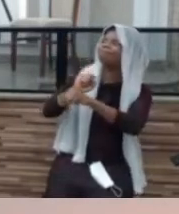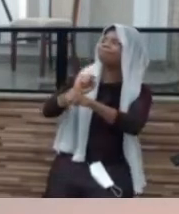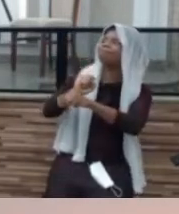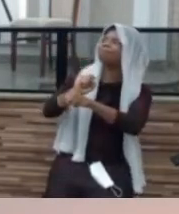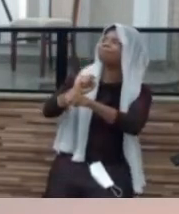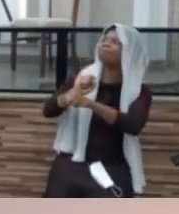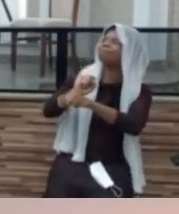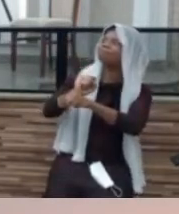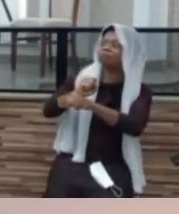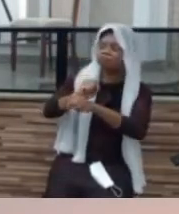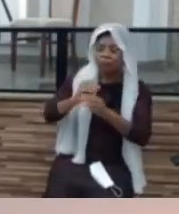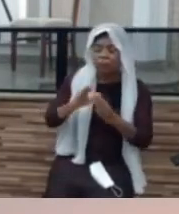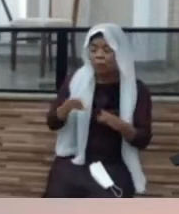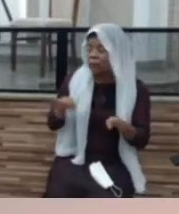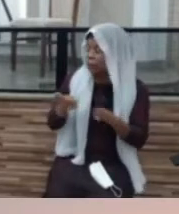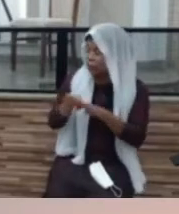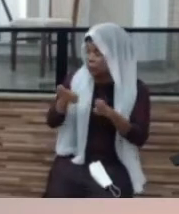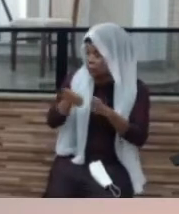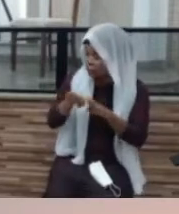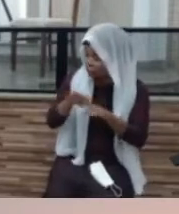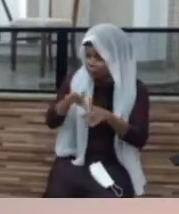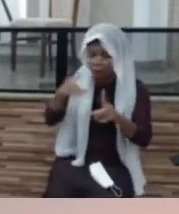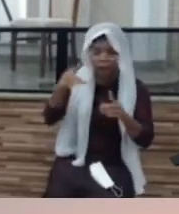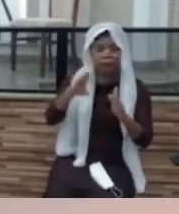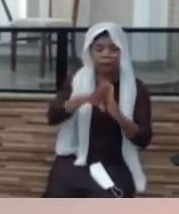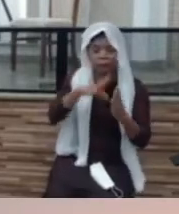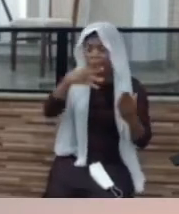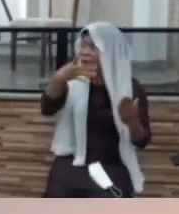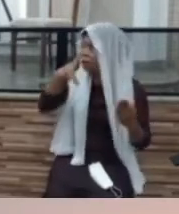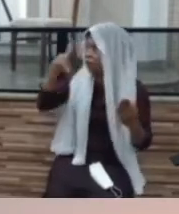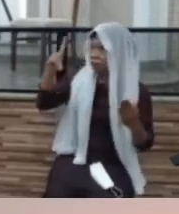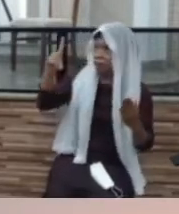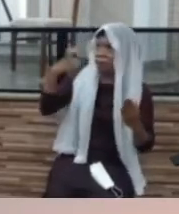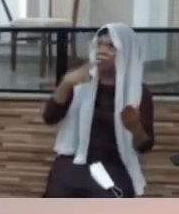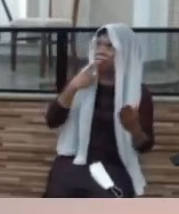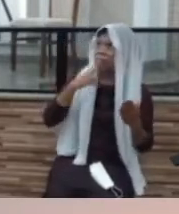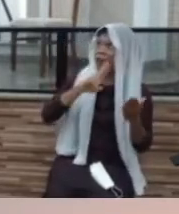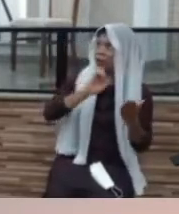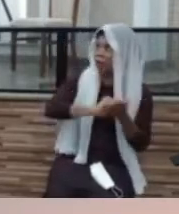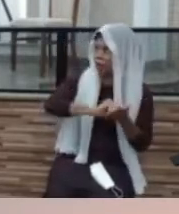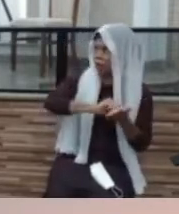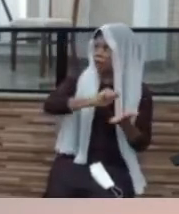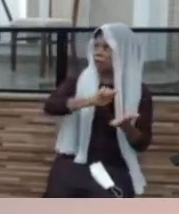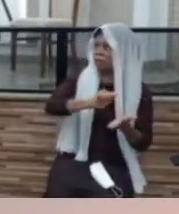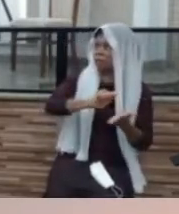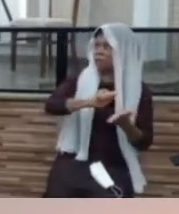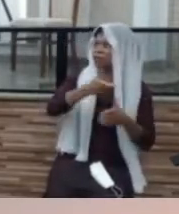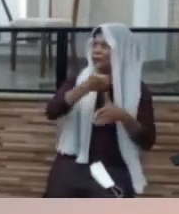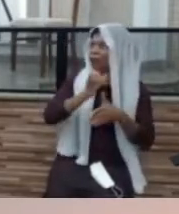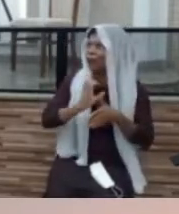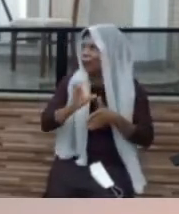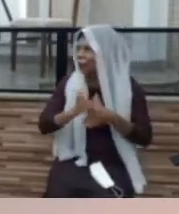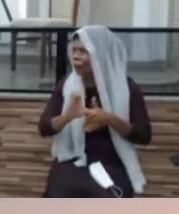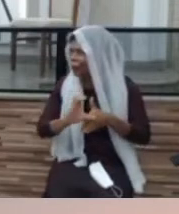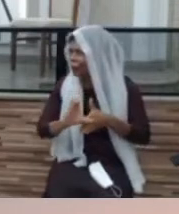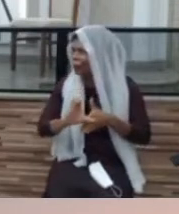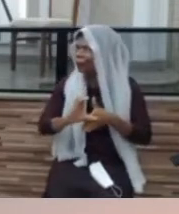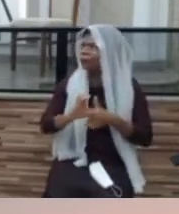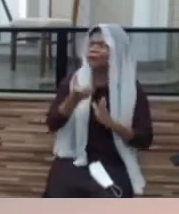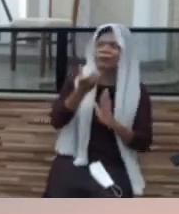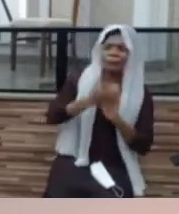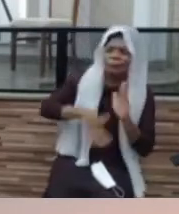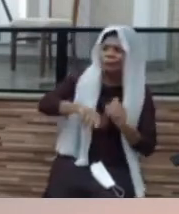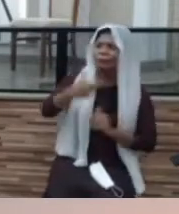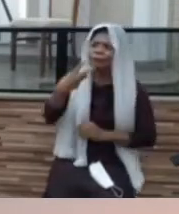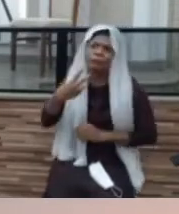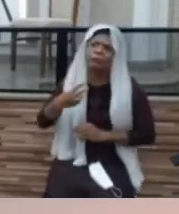epístola de Paulo aos Coríntios, capítulo 13, que três coisas, irmãos, permanecem, ficam, precisa